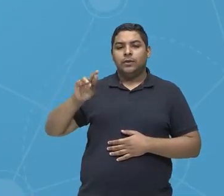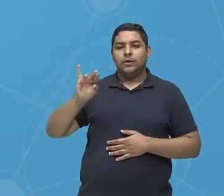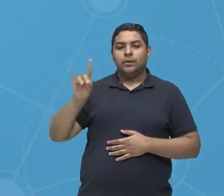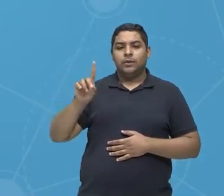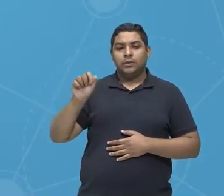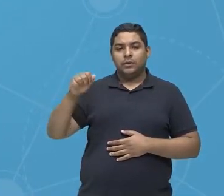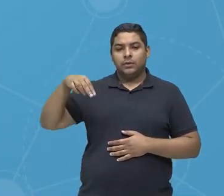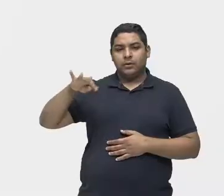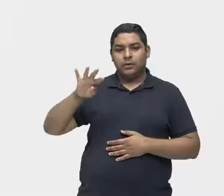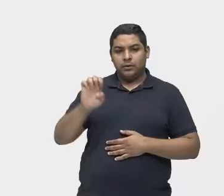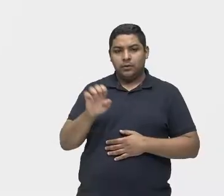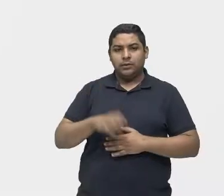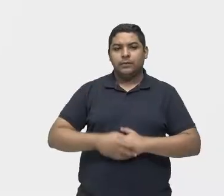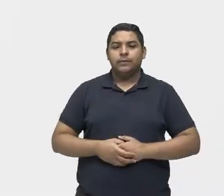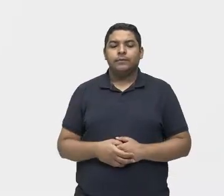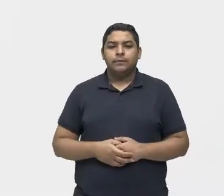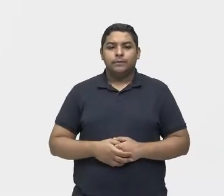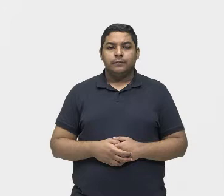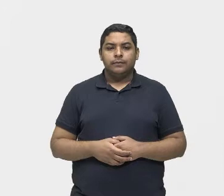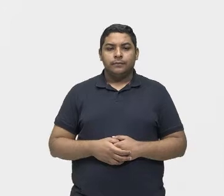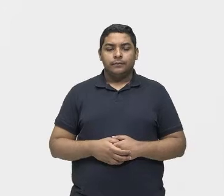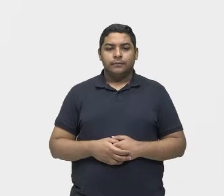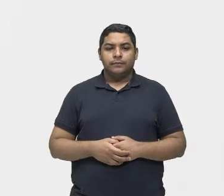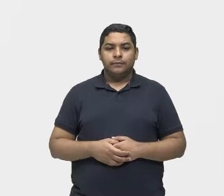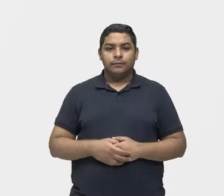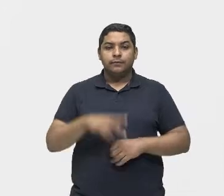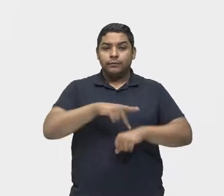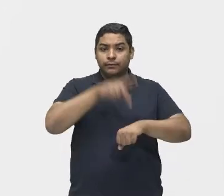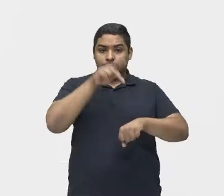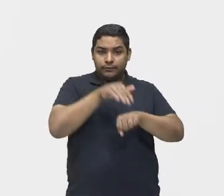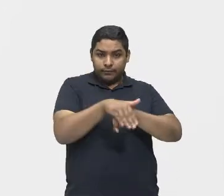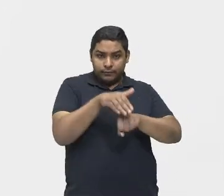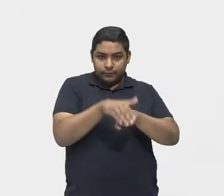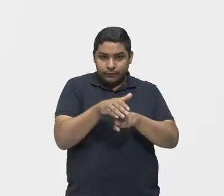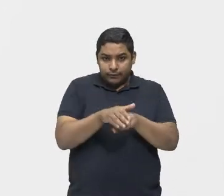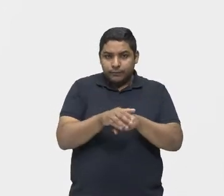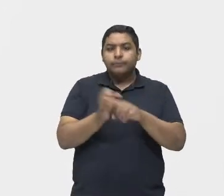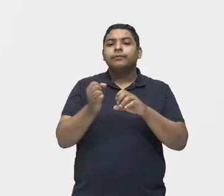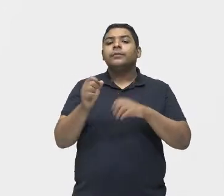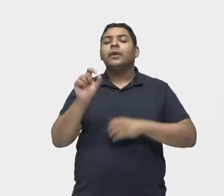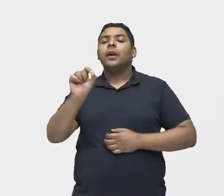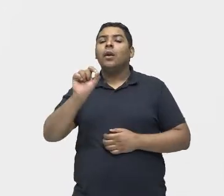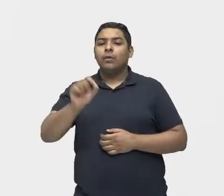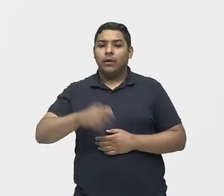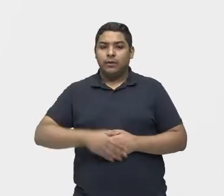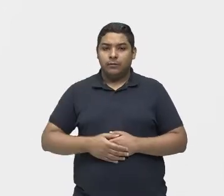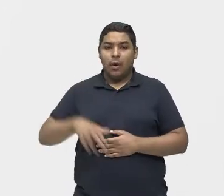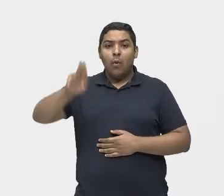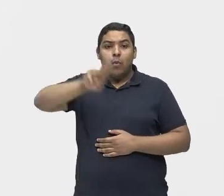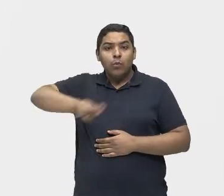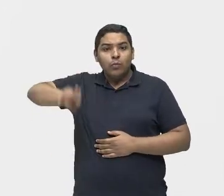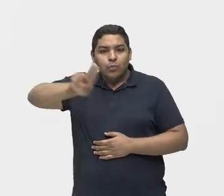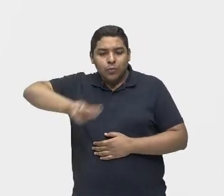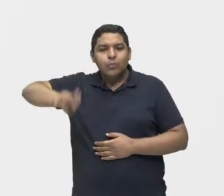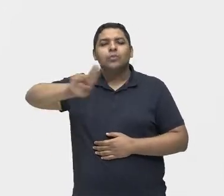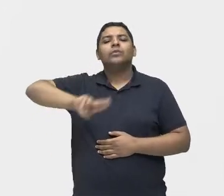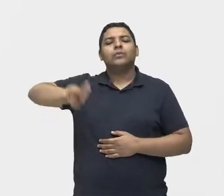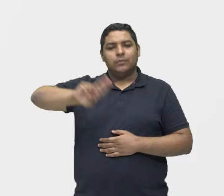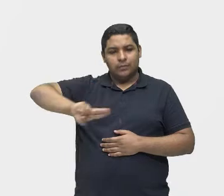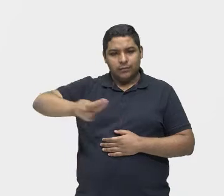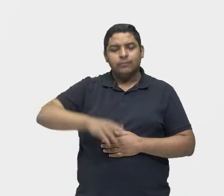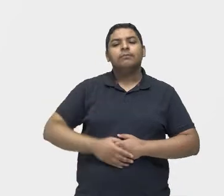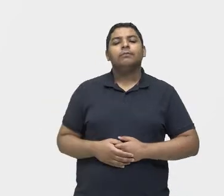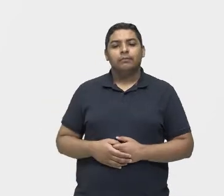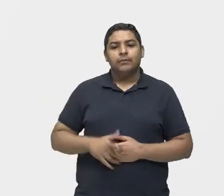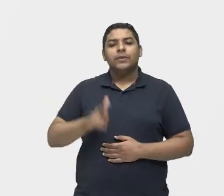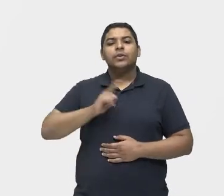sobre o Neolítico. O que nós temos agora? Possuíam um caráter utilitário, As pinturas, aparição de